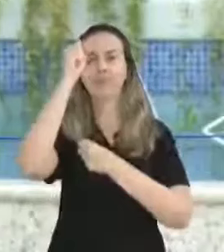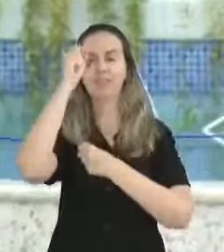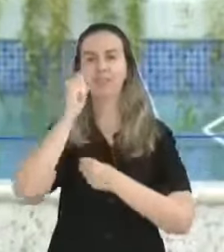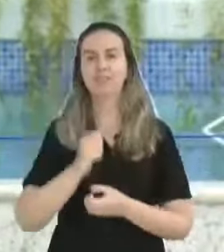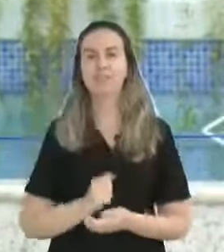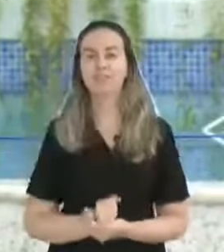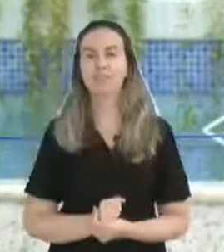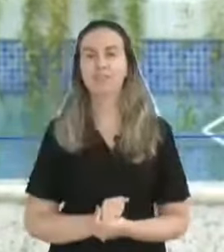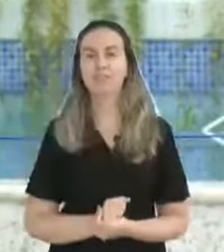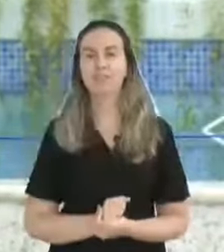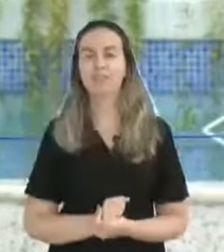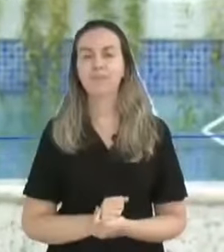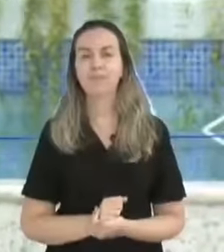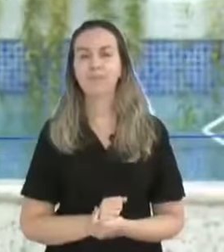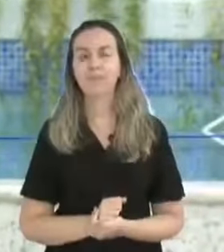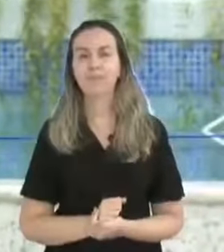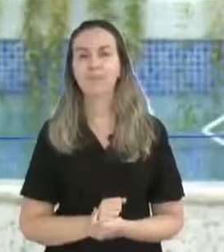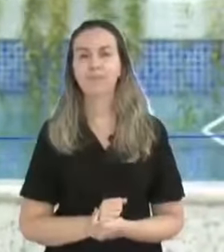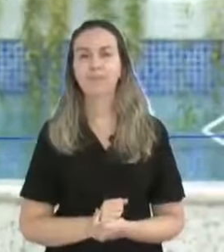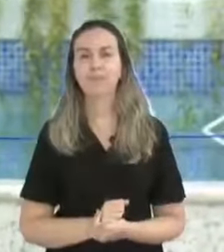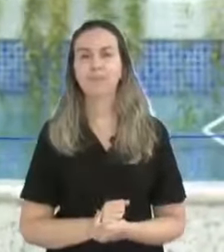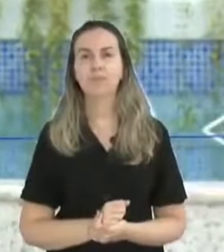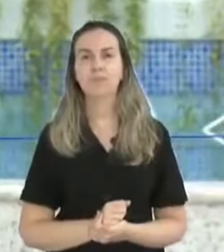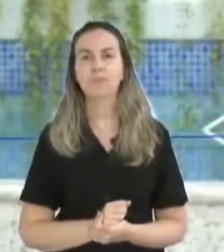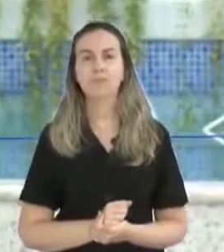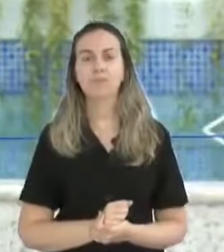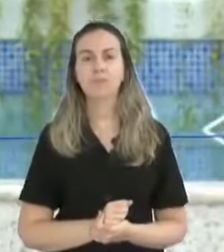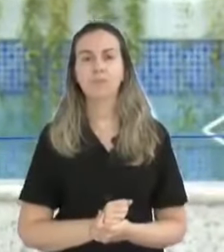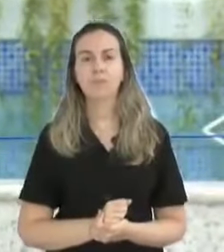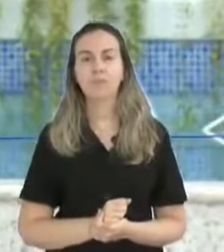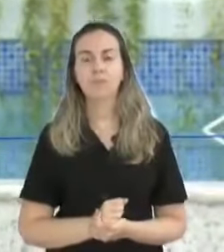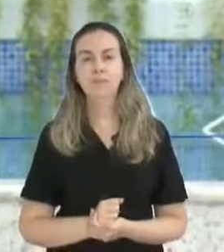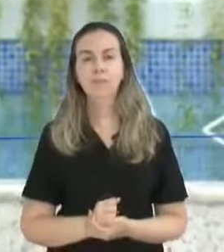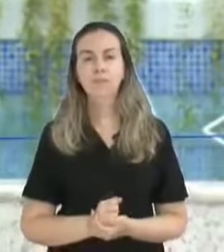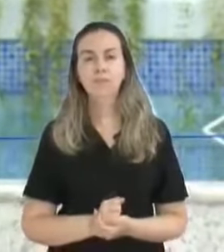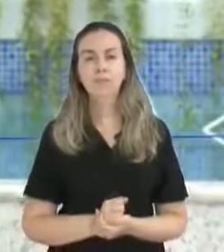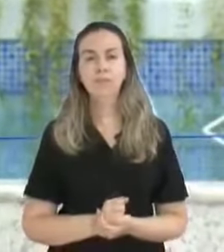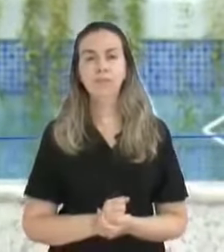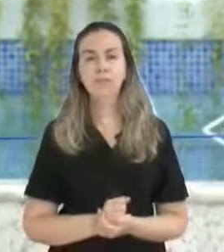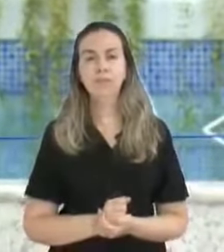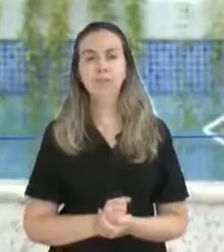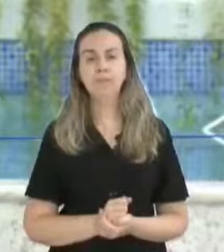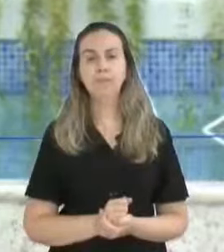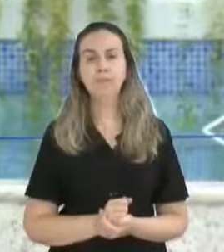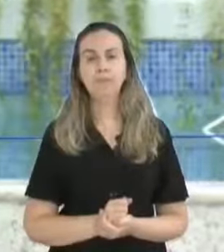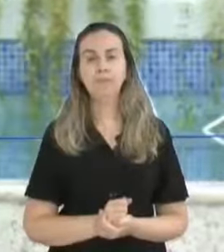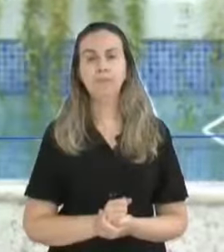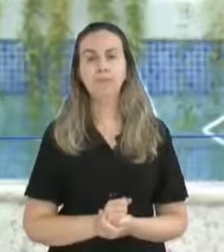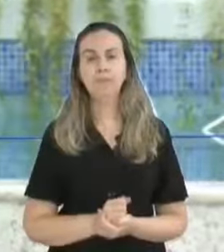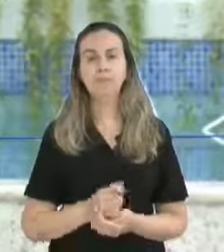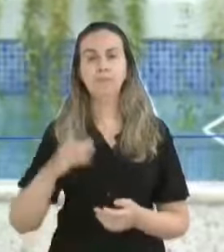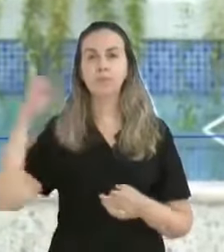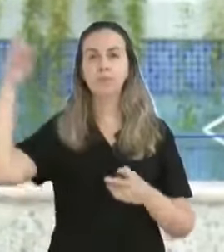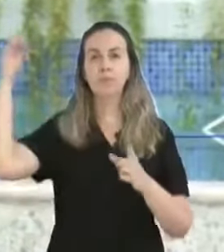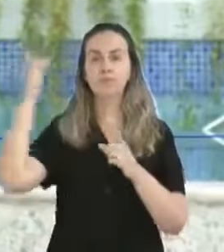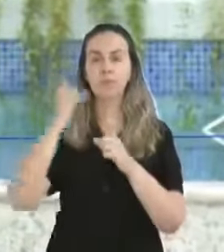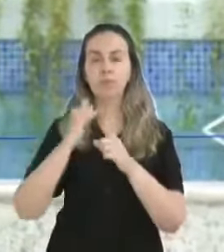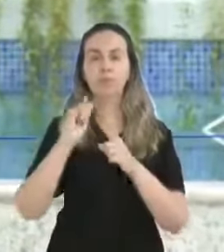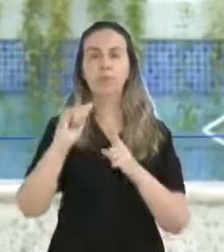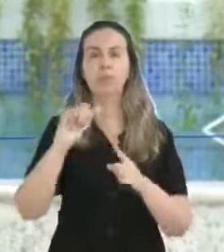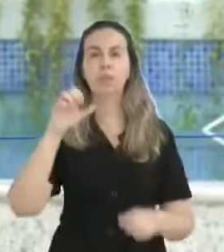escrito em 1 Samuel, no capítulo 11, no versículo 14, 12, que o profeta